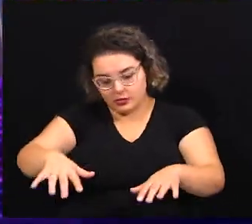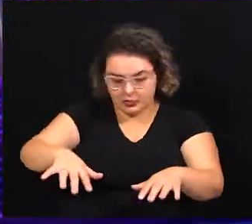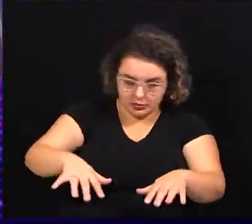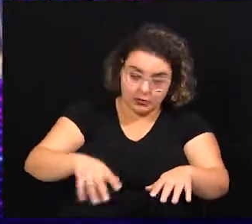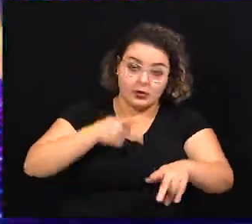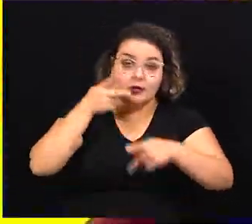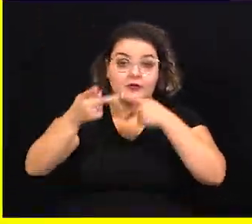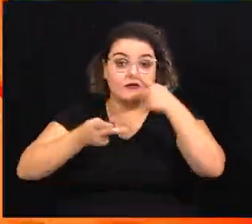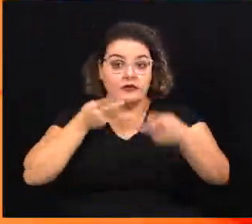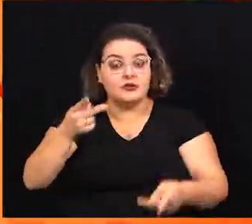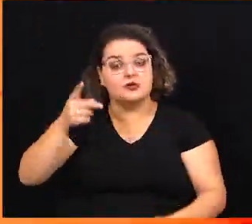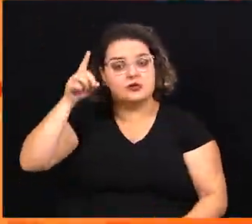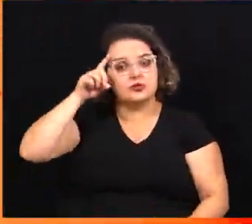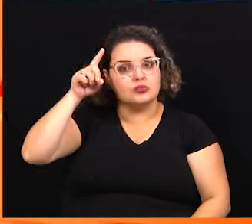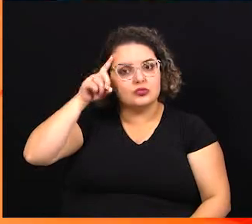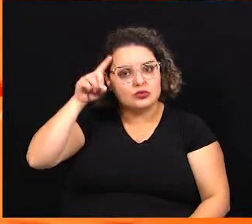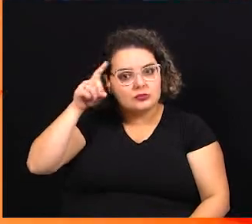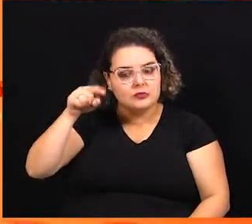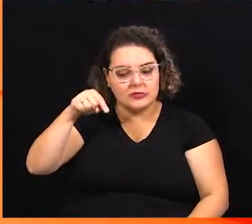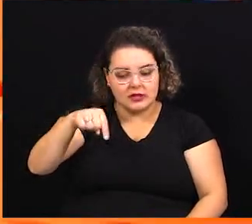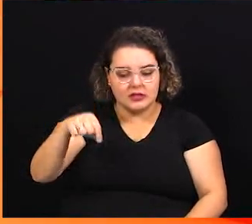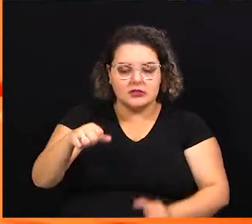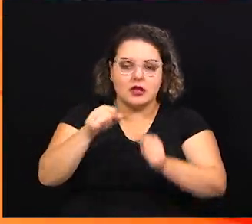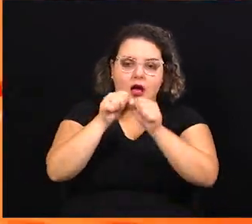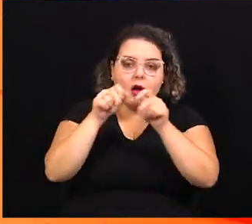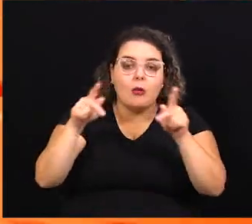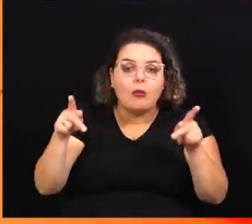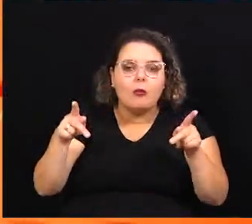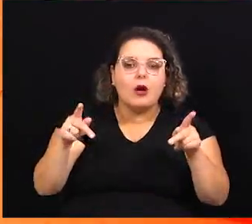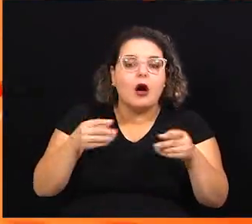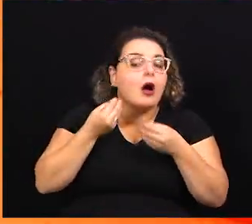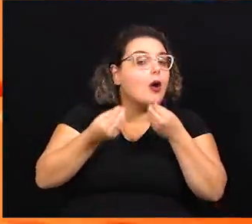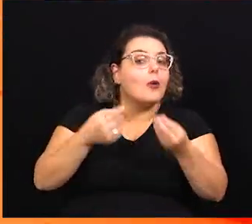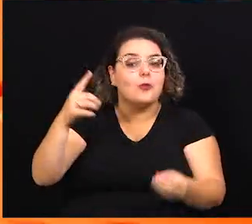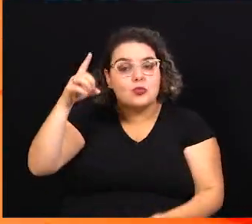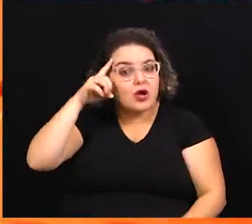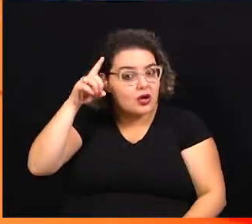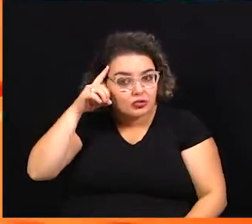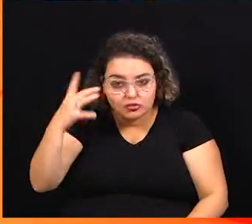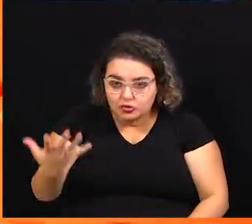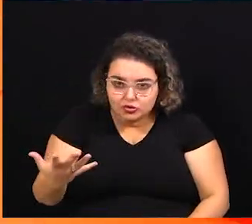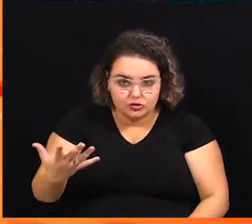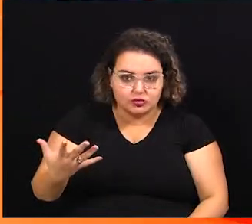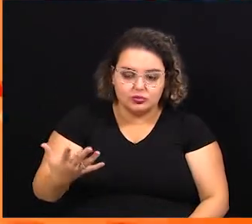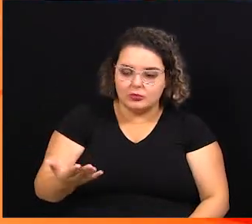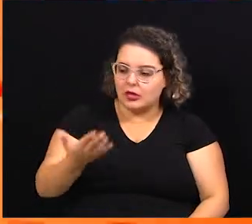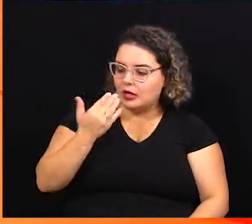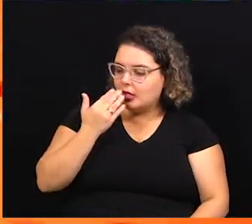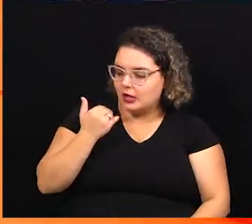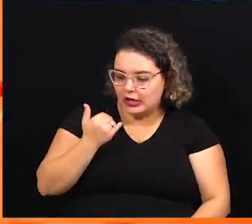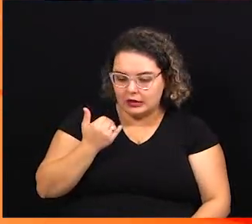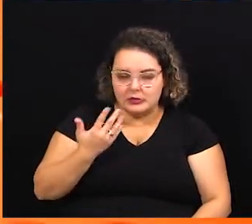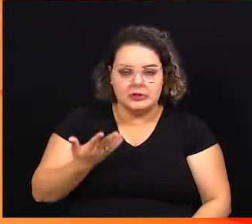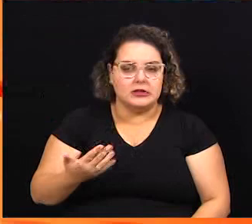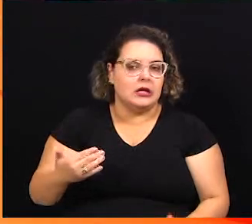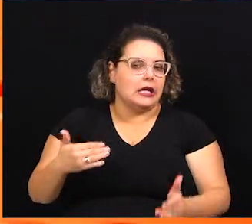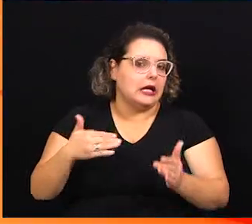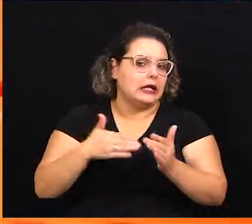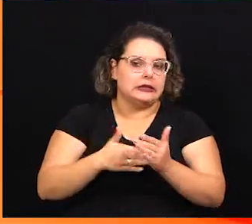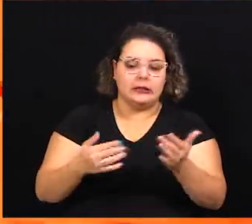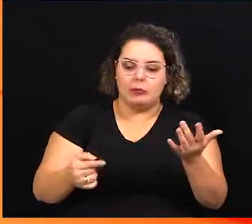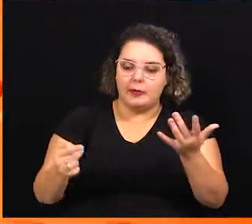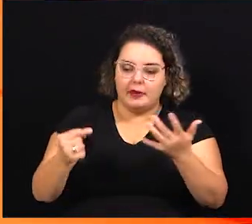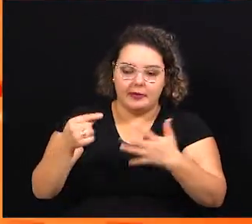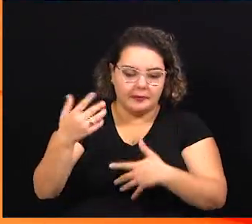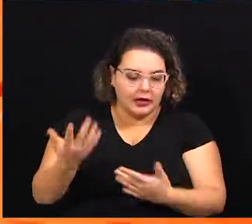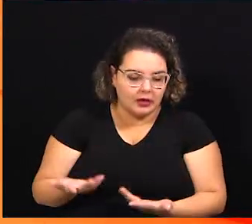começa a contar pra gente mais sobre o cotidiano dele nesse apocalipse, como que é o seu dia a dia, desde a